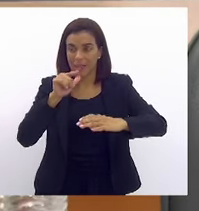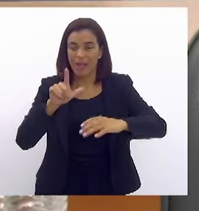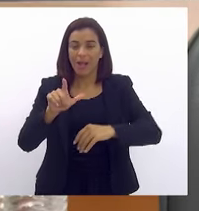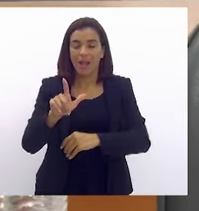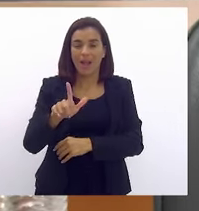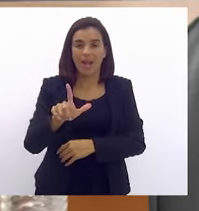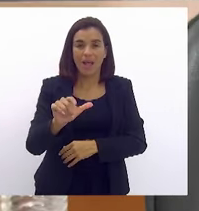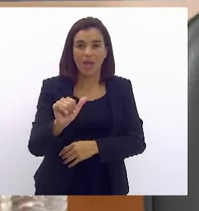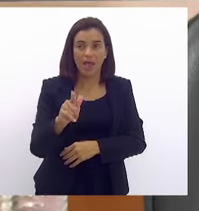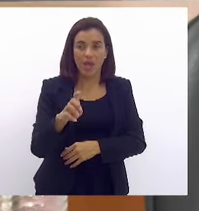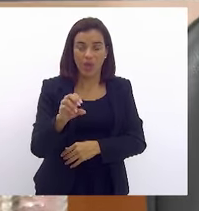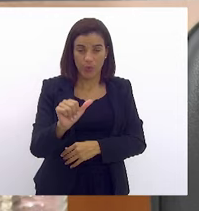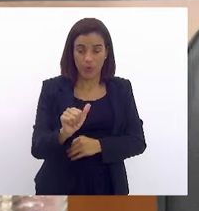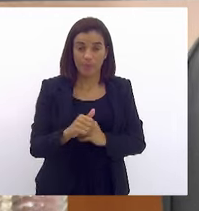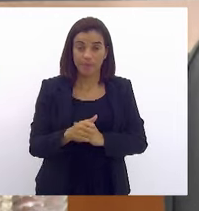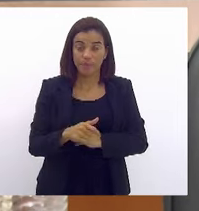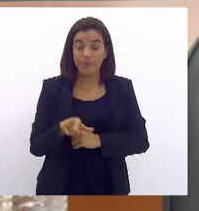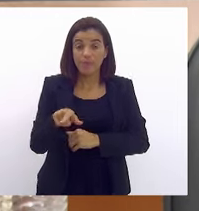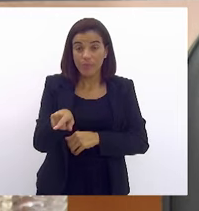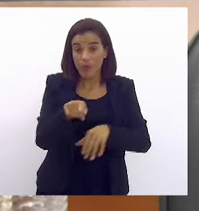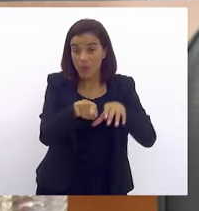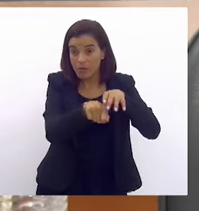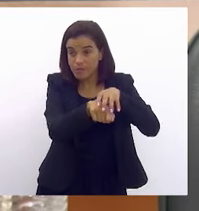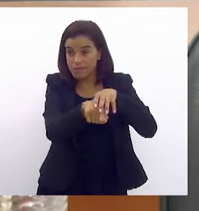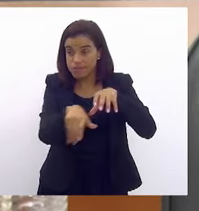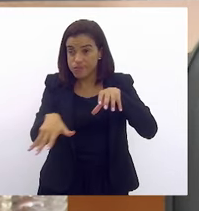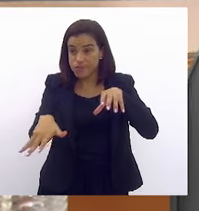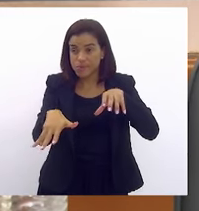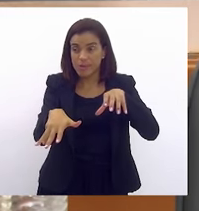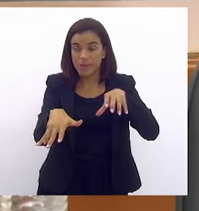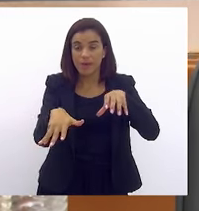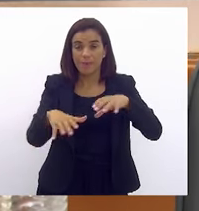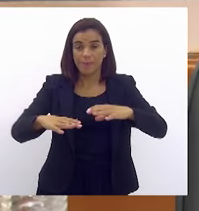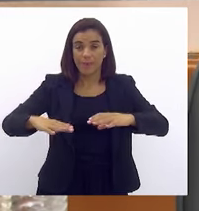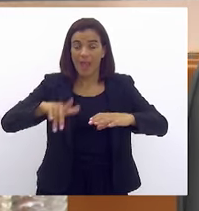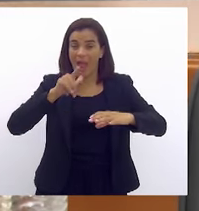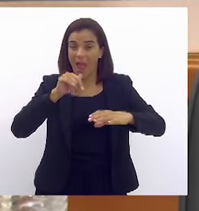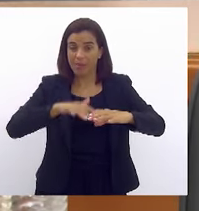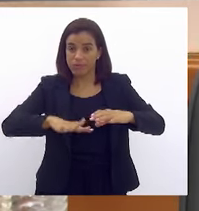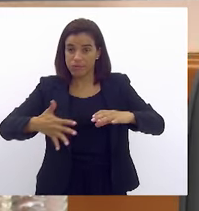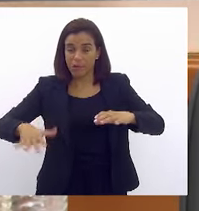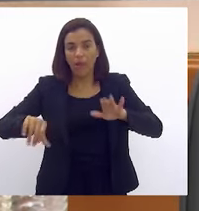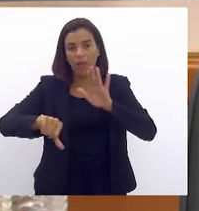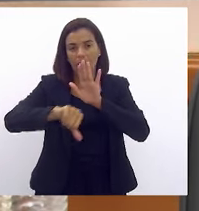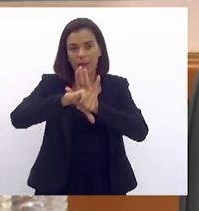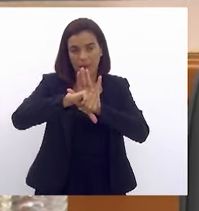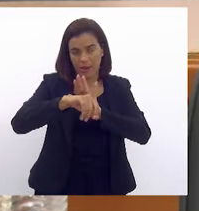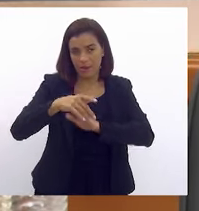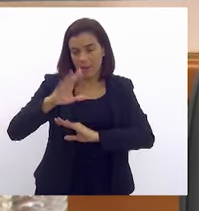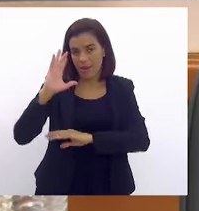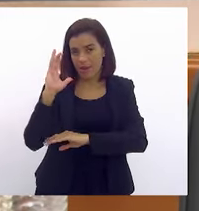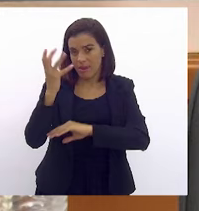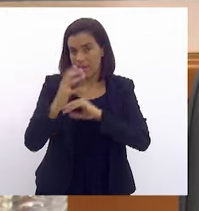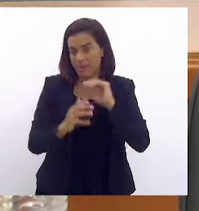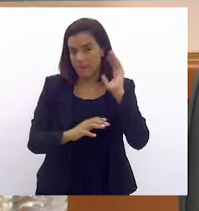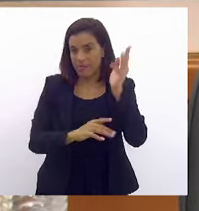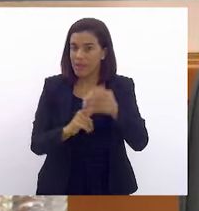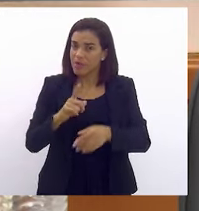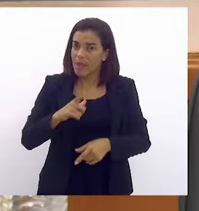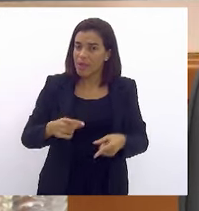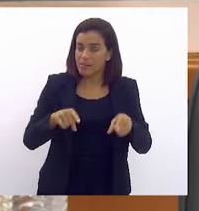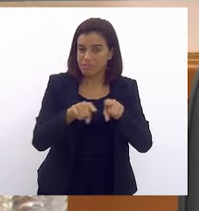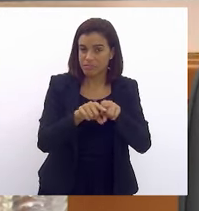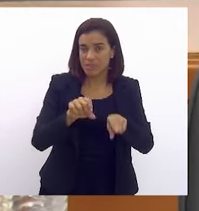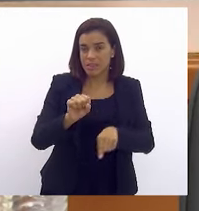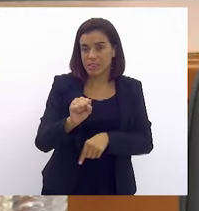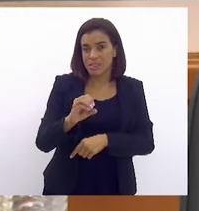o despejo clandestino de esgoto em rede pluvial é crime, né, crime ambiental. E a gente tem a parceria com o CEPAM